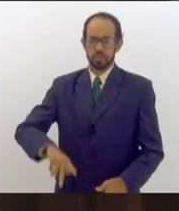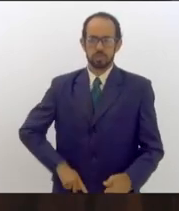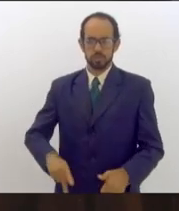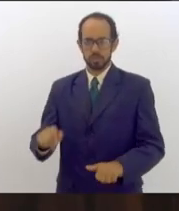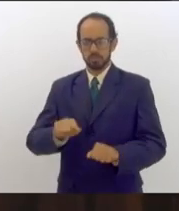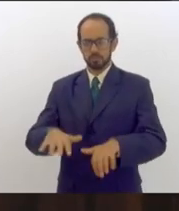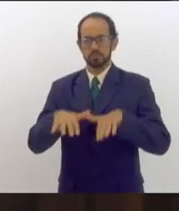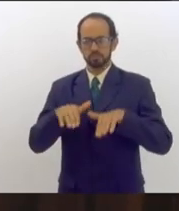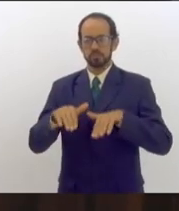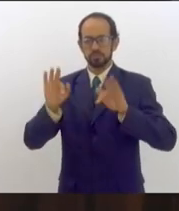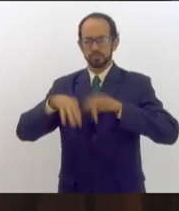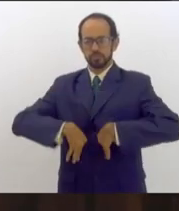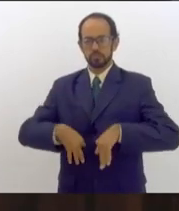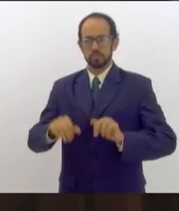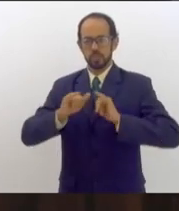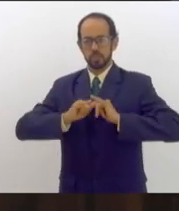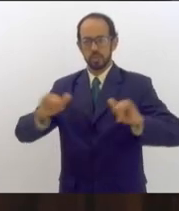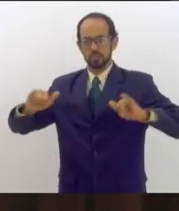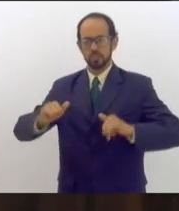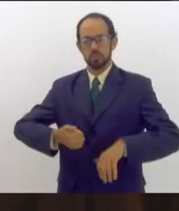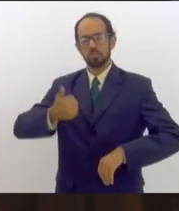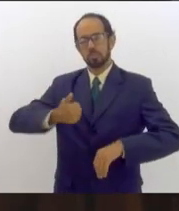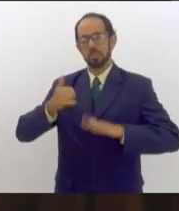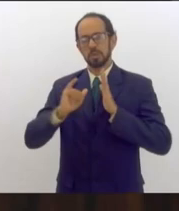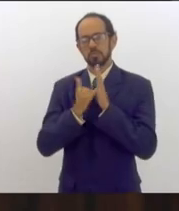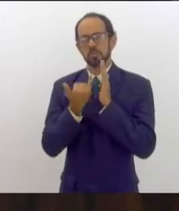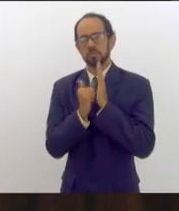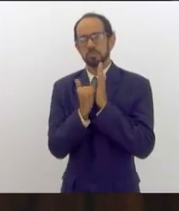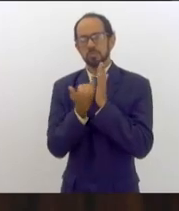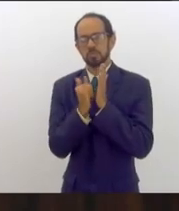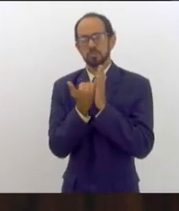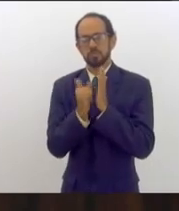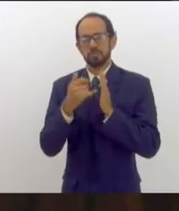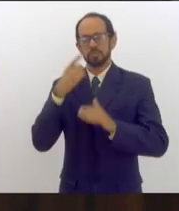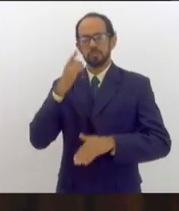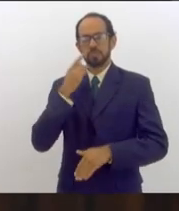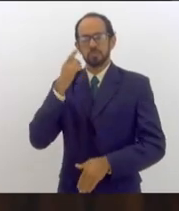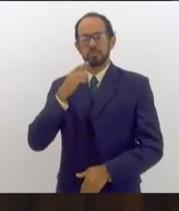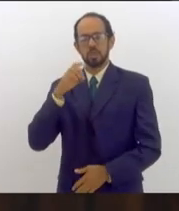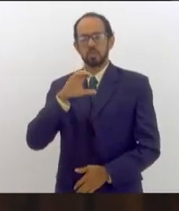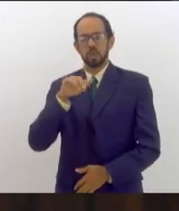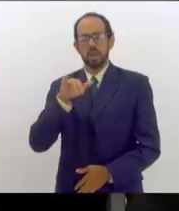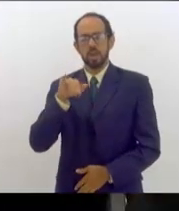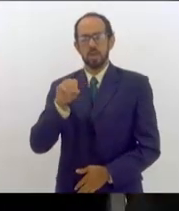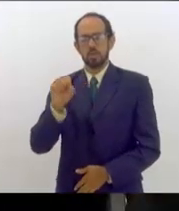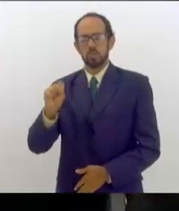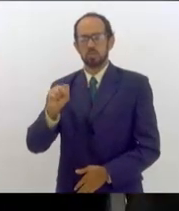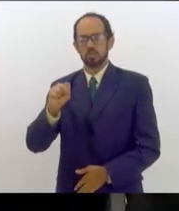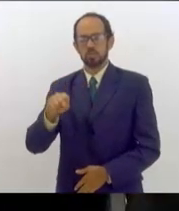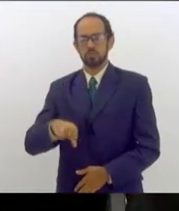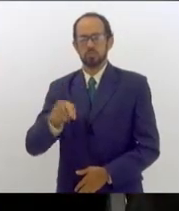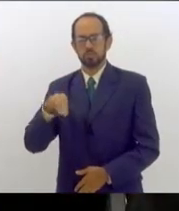expediente final já anunciando primeira do escrito o nome deputado Carlos Macedo